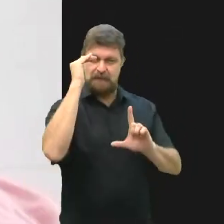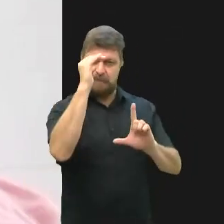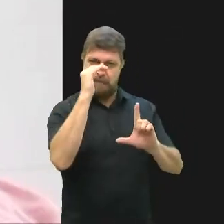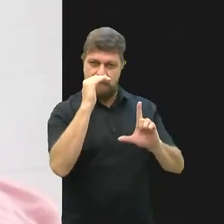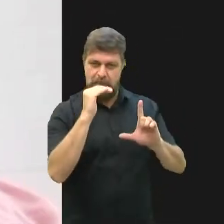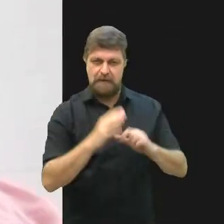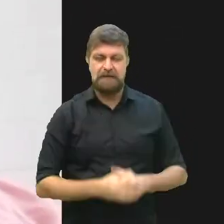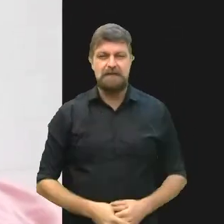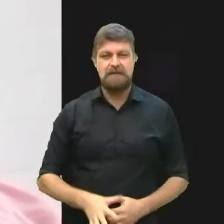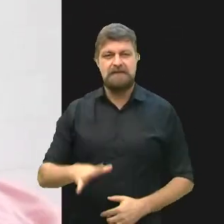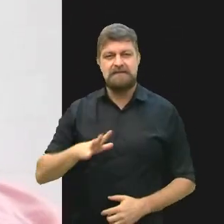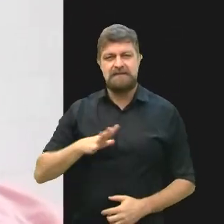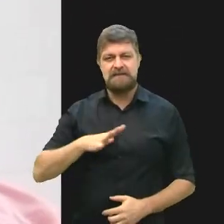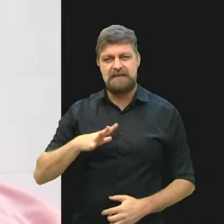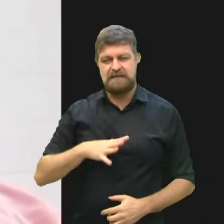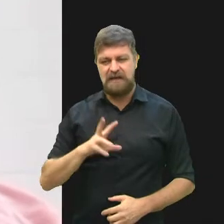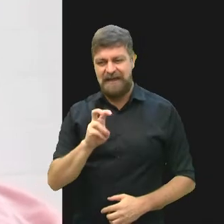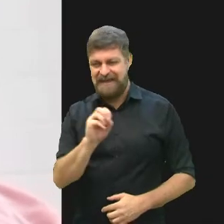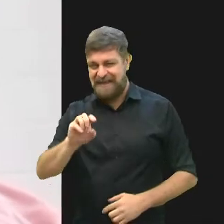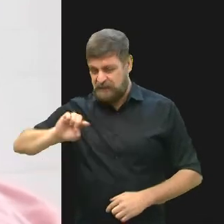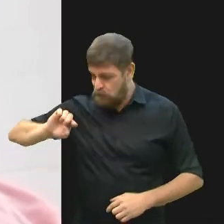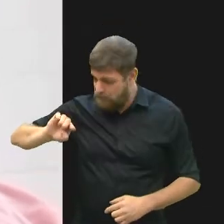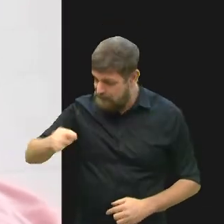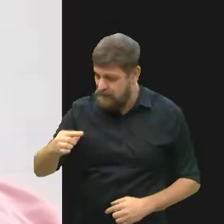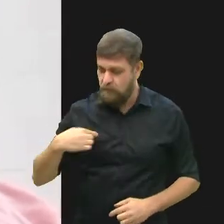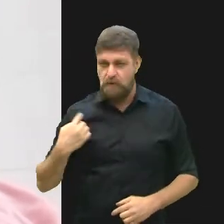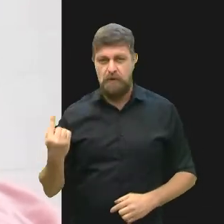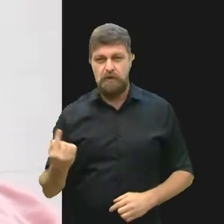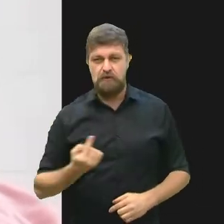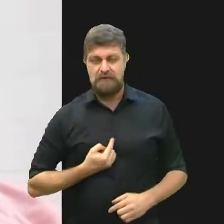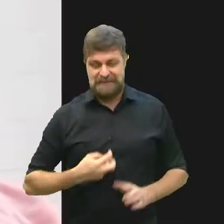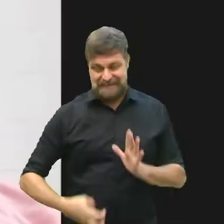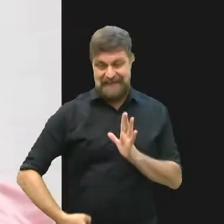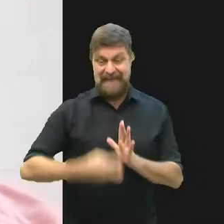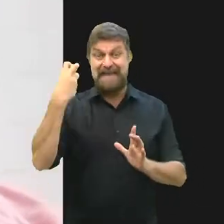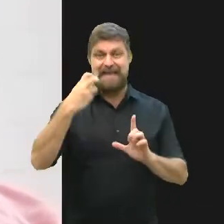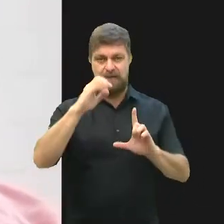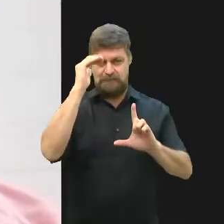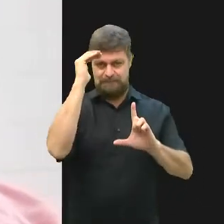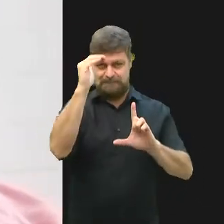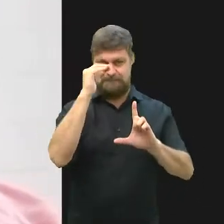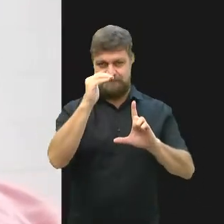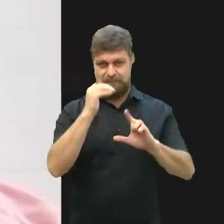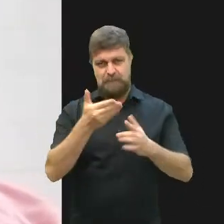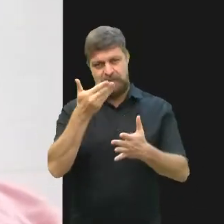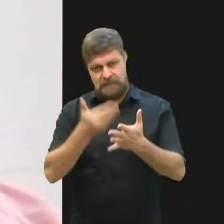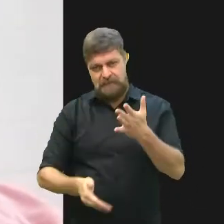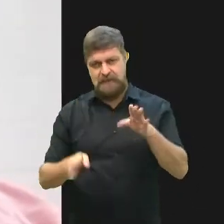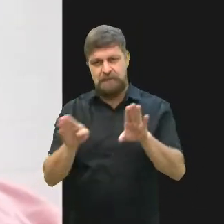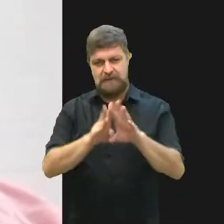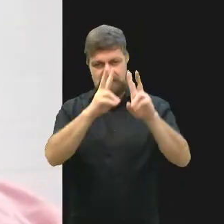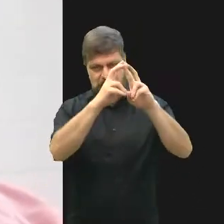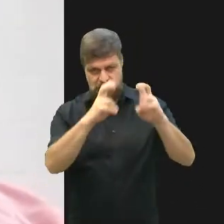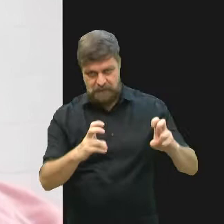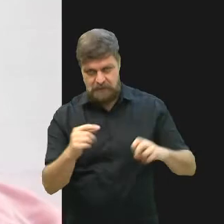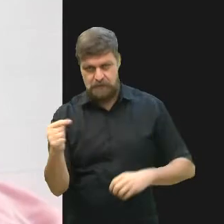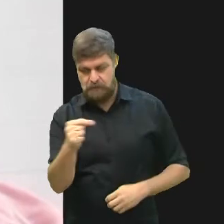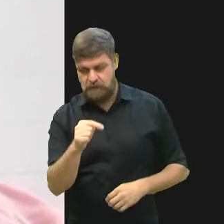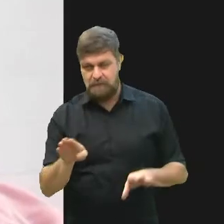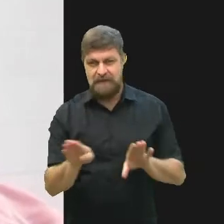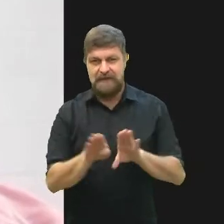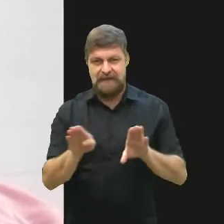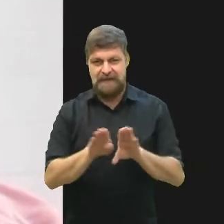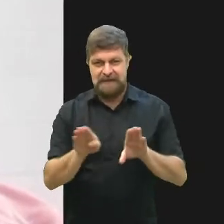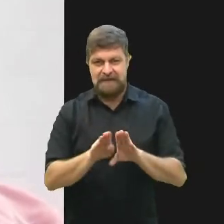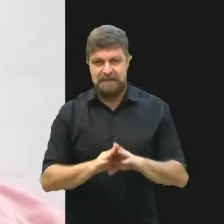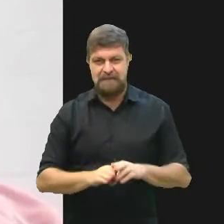as cidades com mais de 500 mil habitantes, nós estamos em quinto lugar, perdemos ainda também para Florianópolis e para São